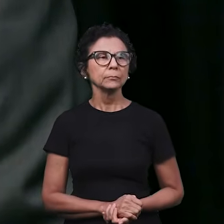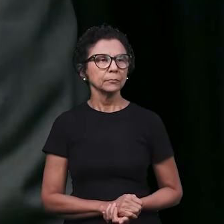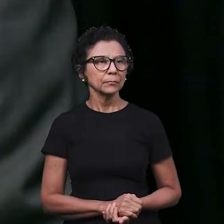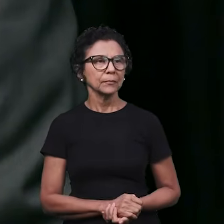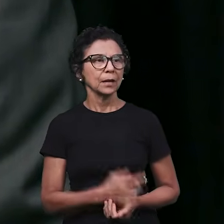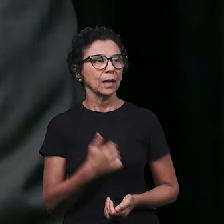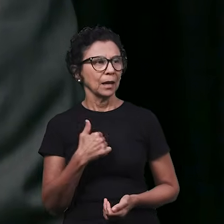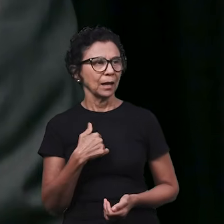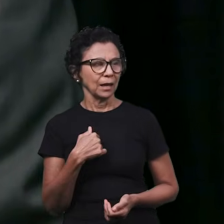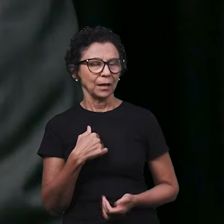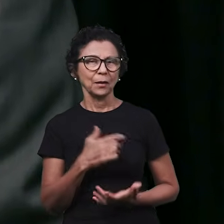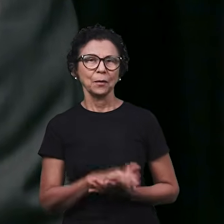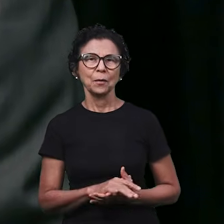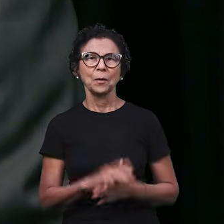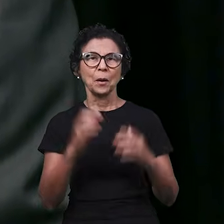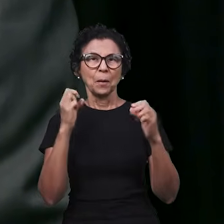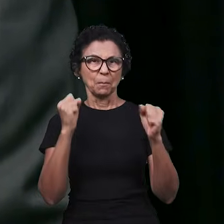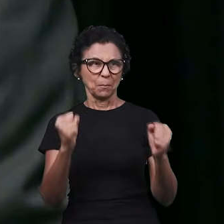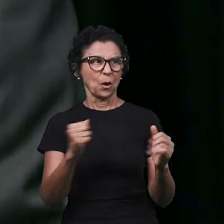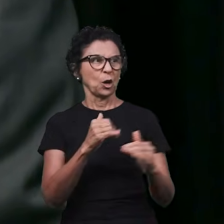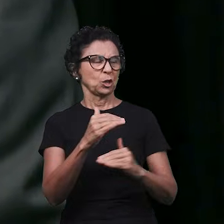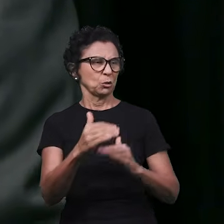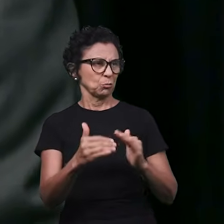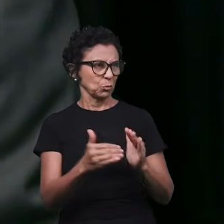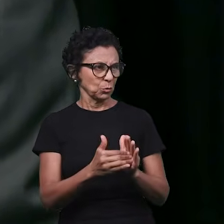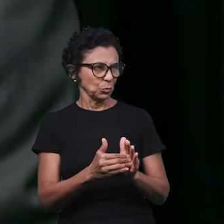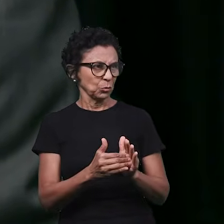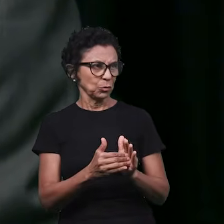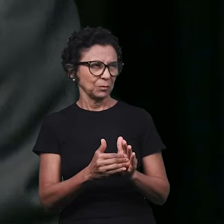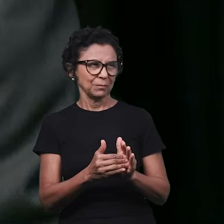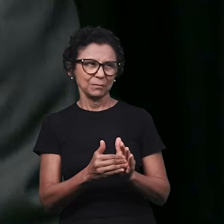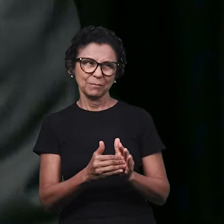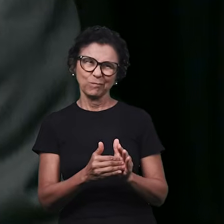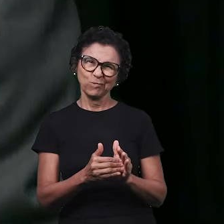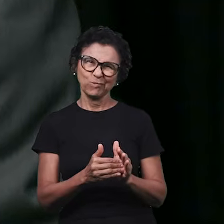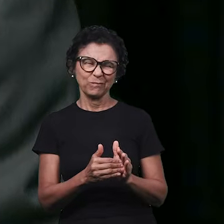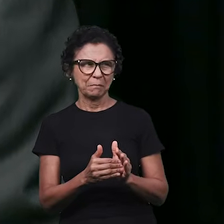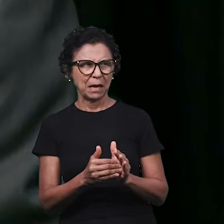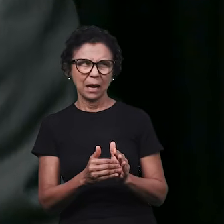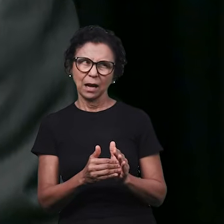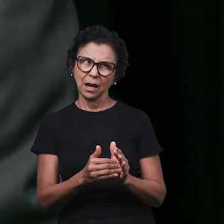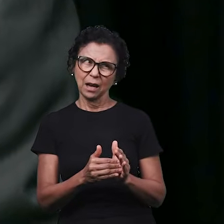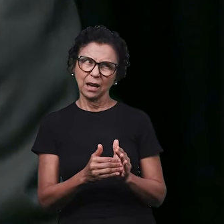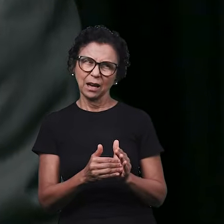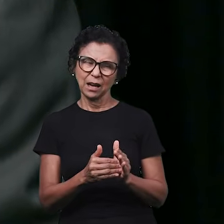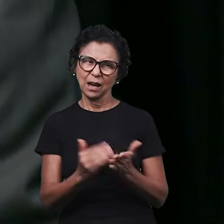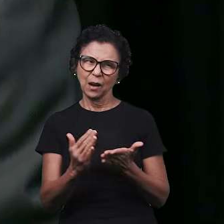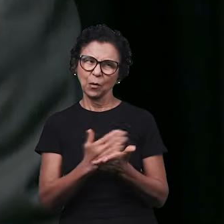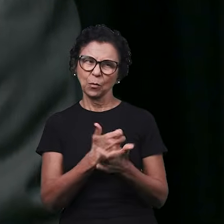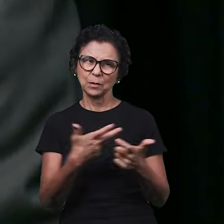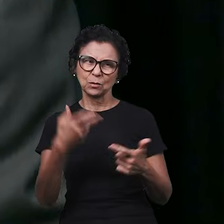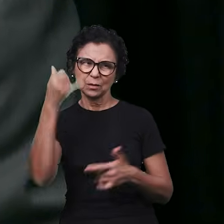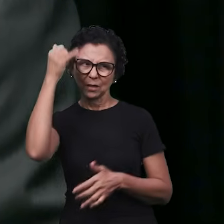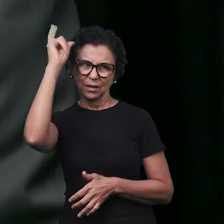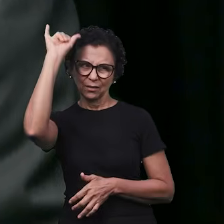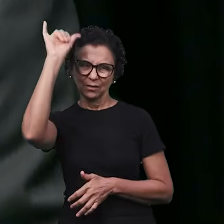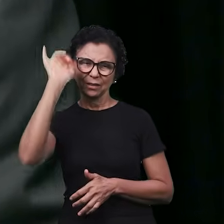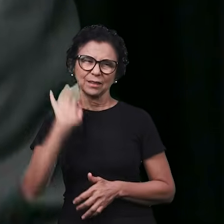lícito, mas nem tudo me convém. O Nazireu é aquele que ele está preocupado não é só